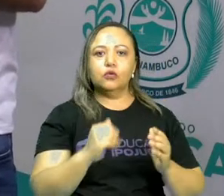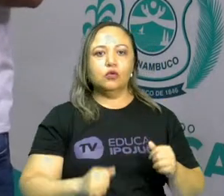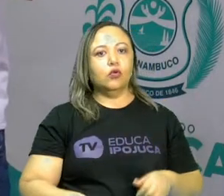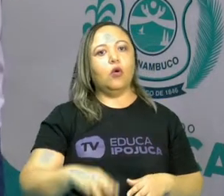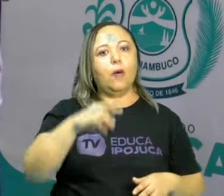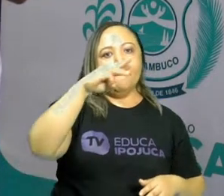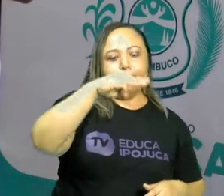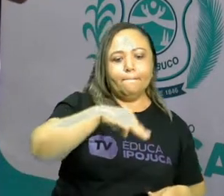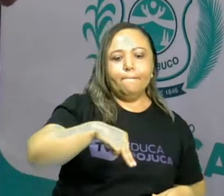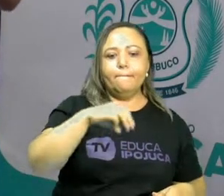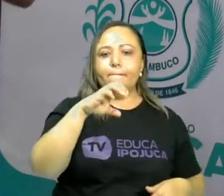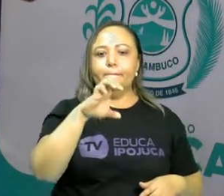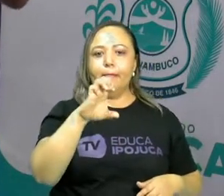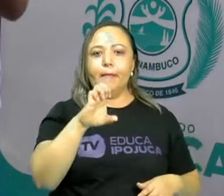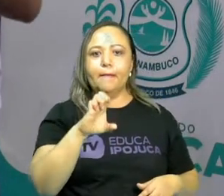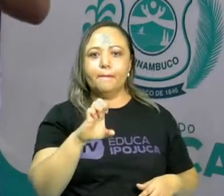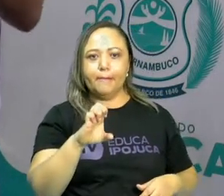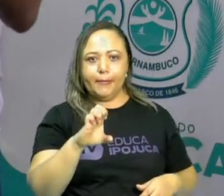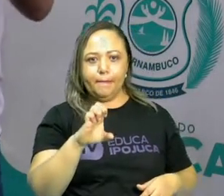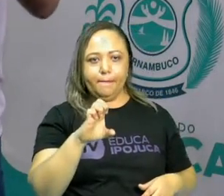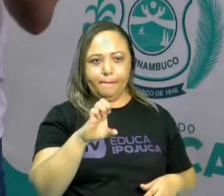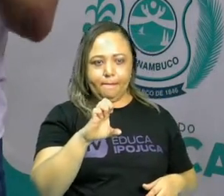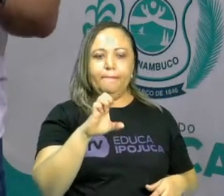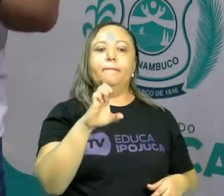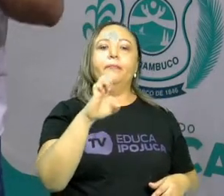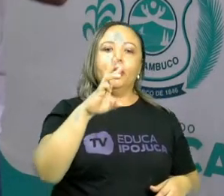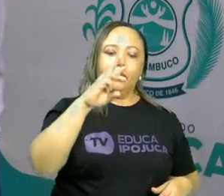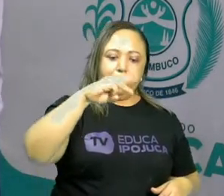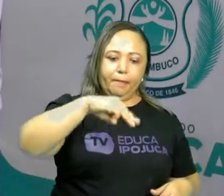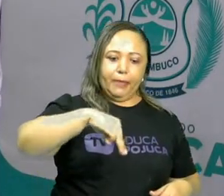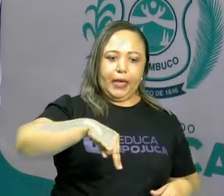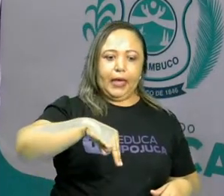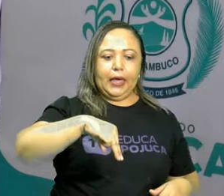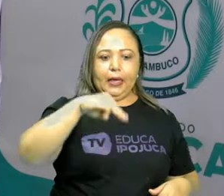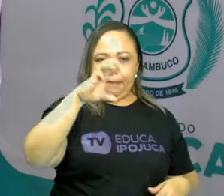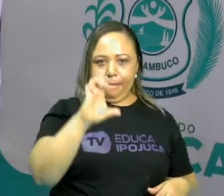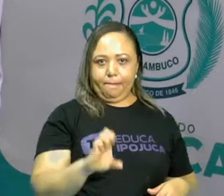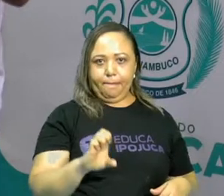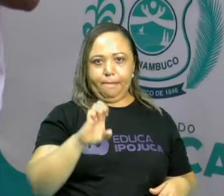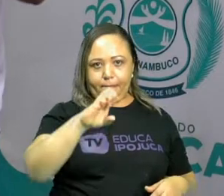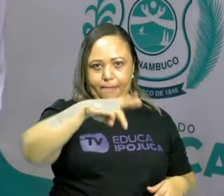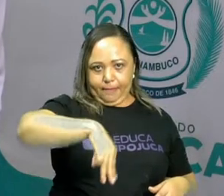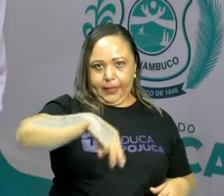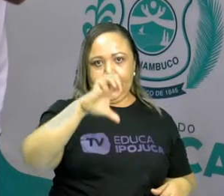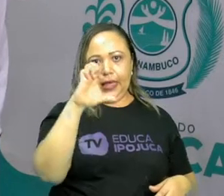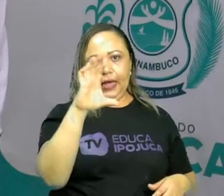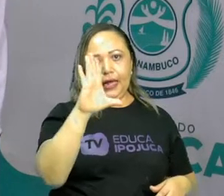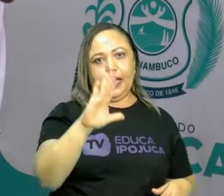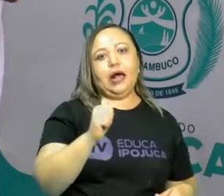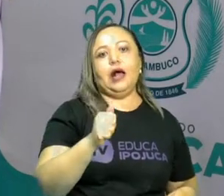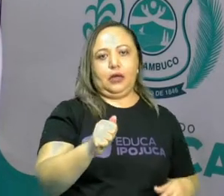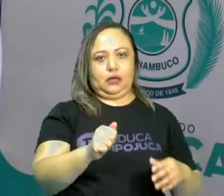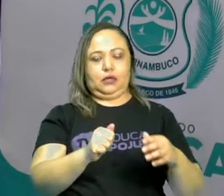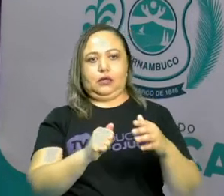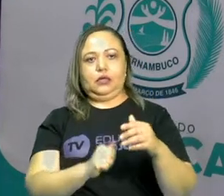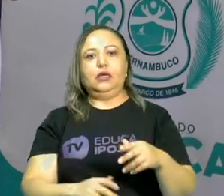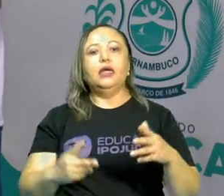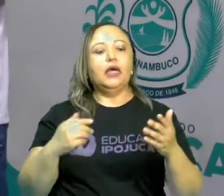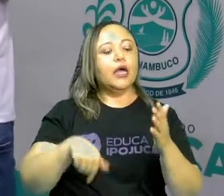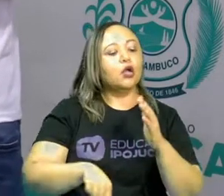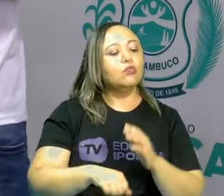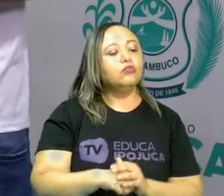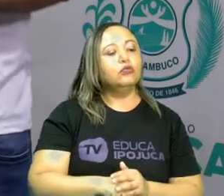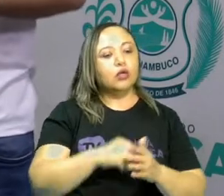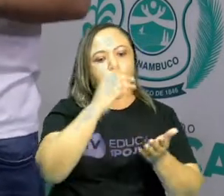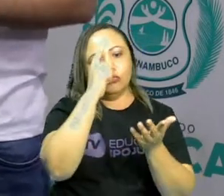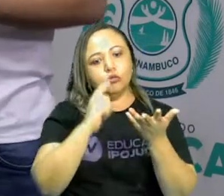tá certo? Então, no dia em que Maomé ele partiu de Meca para Medina, é considerado o ano 1 do